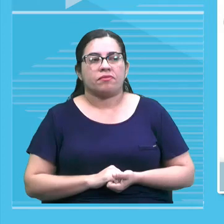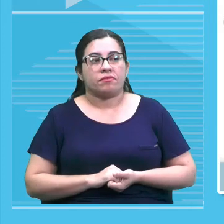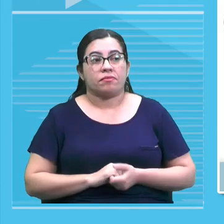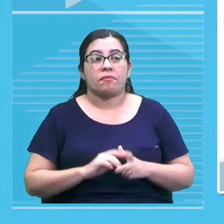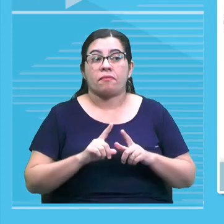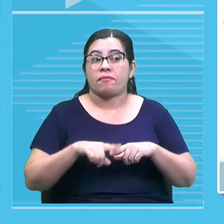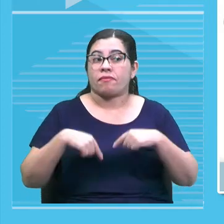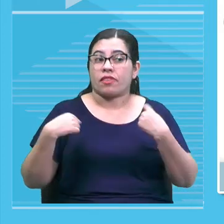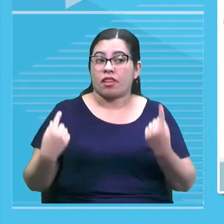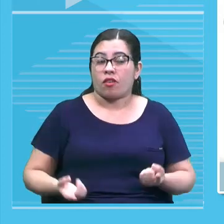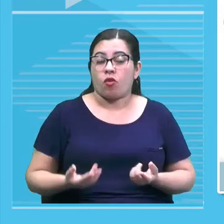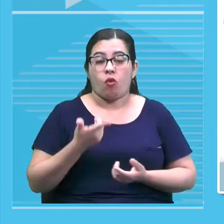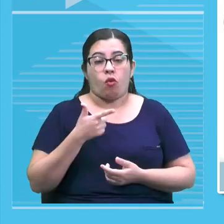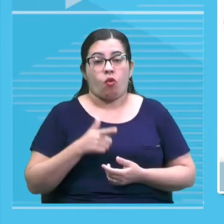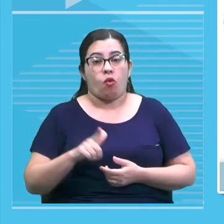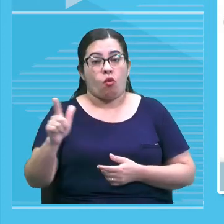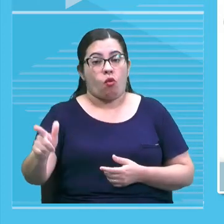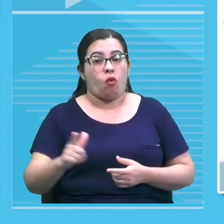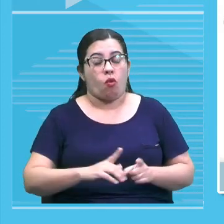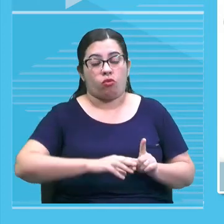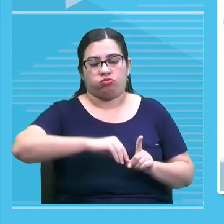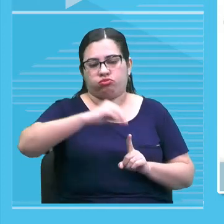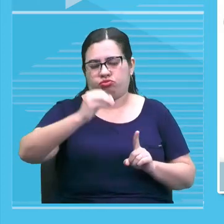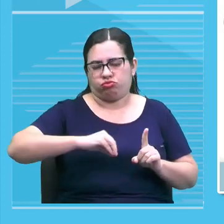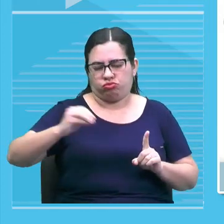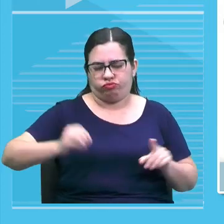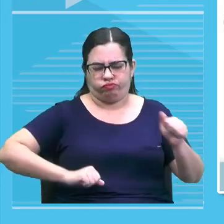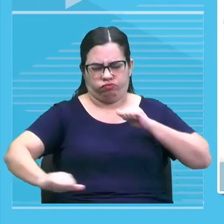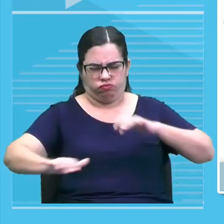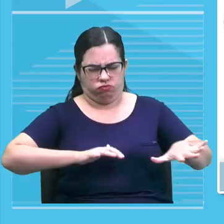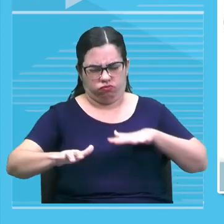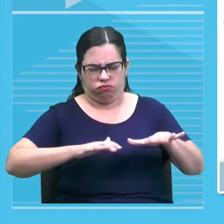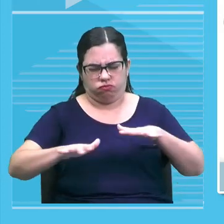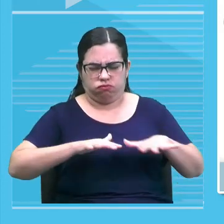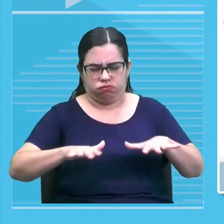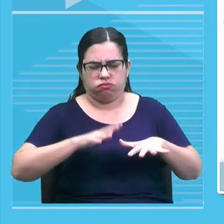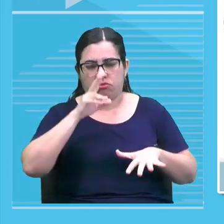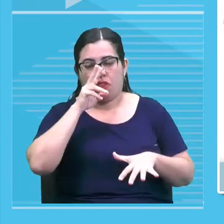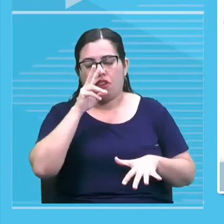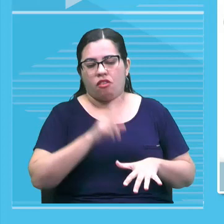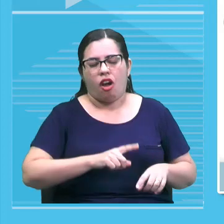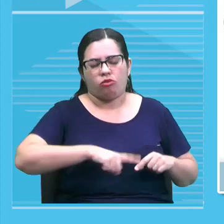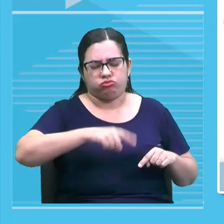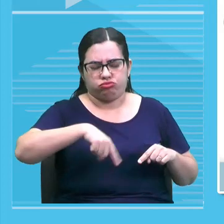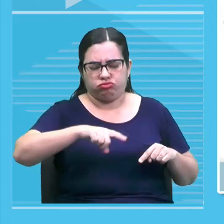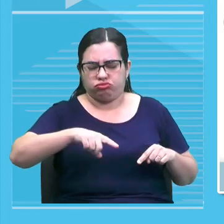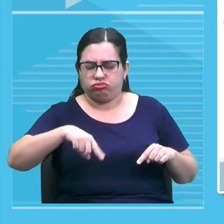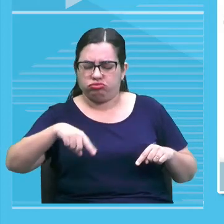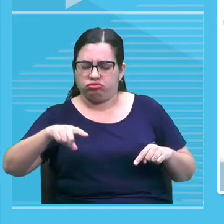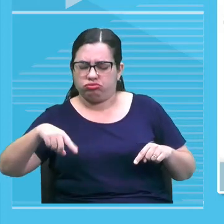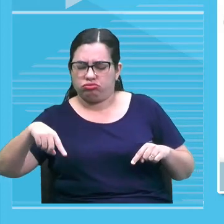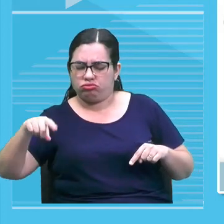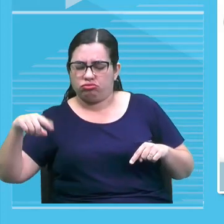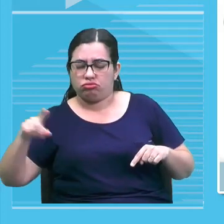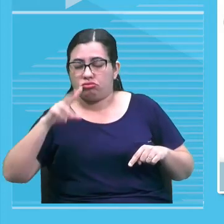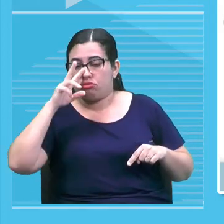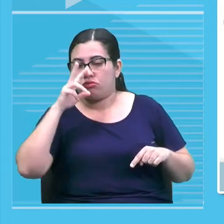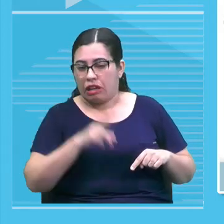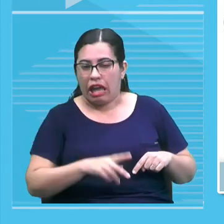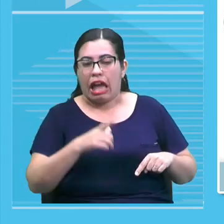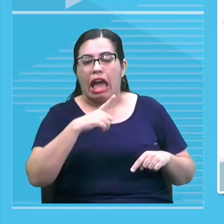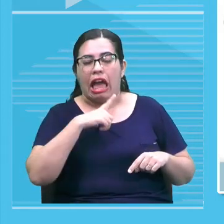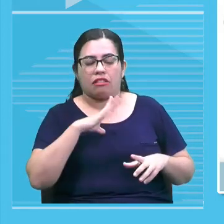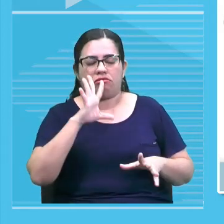já para as ondas de grande oscilação você também tem uma alta